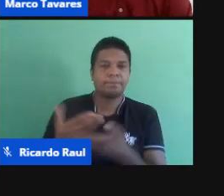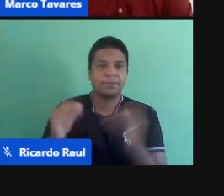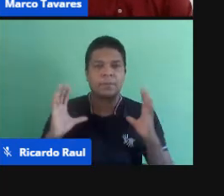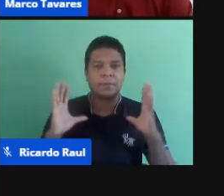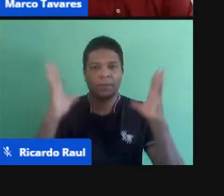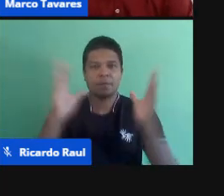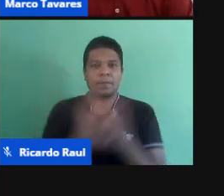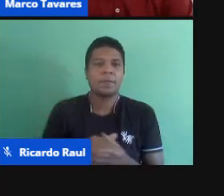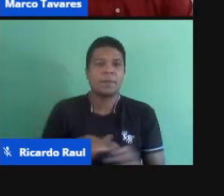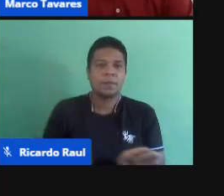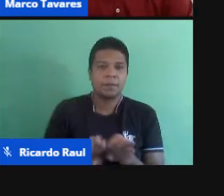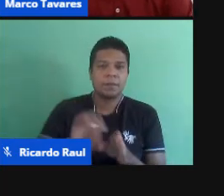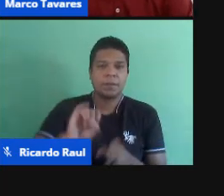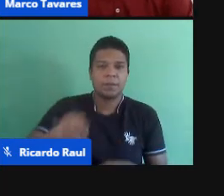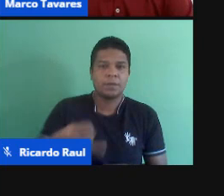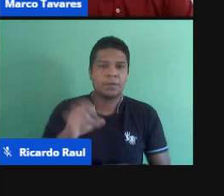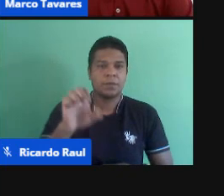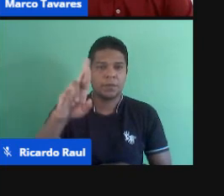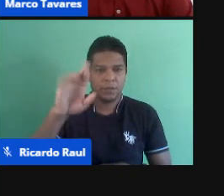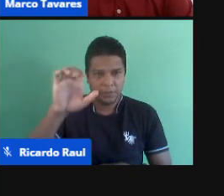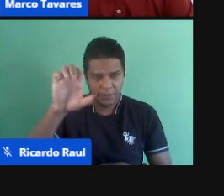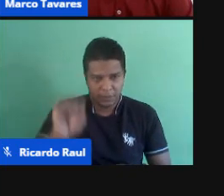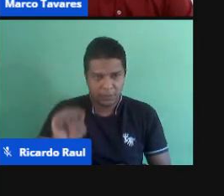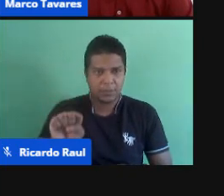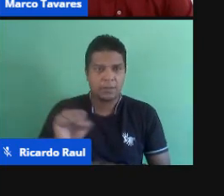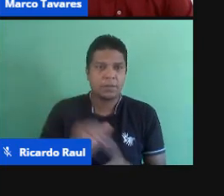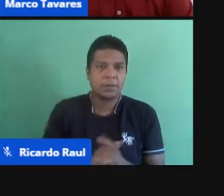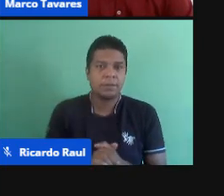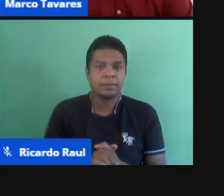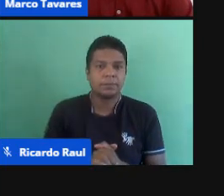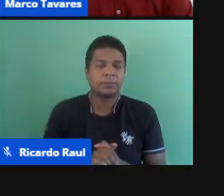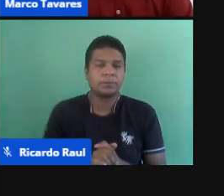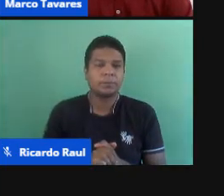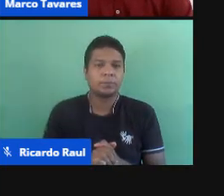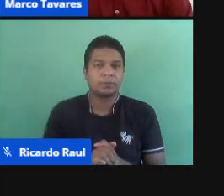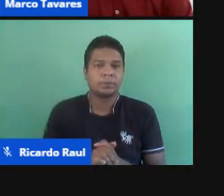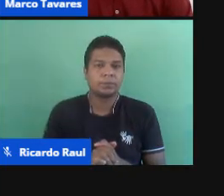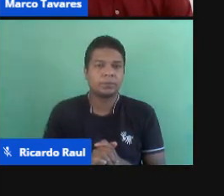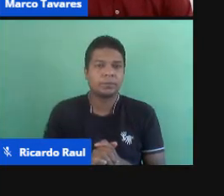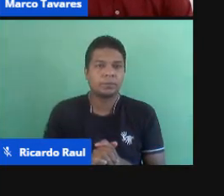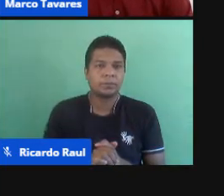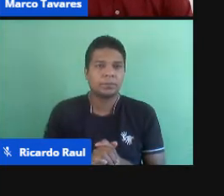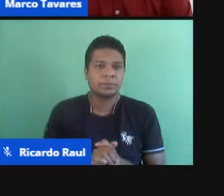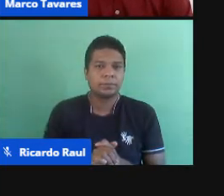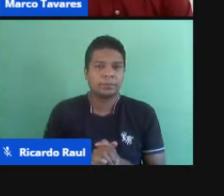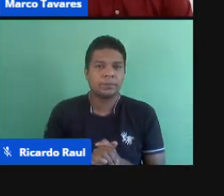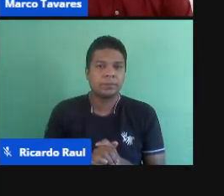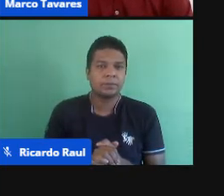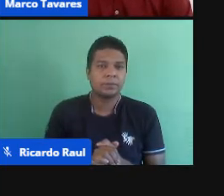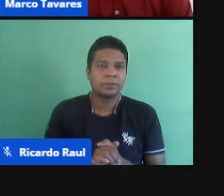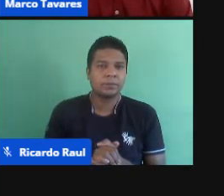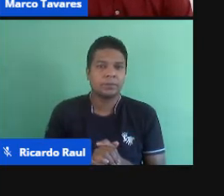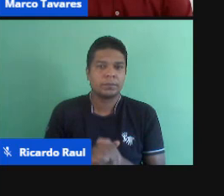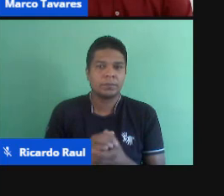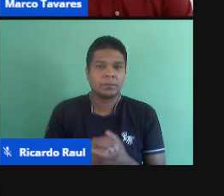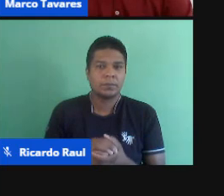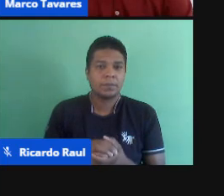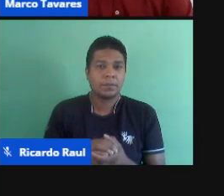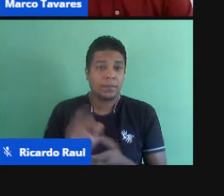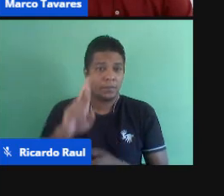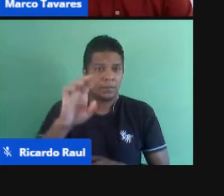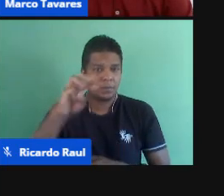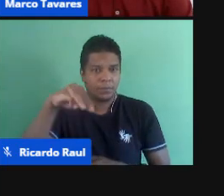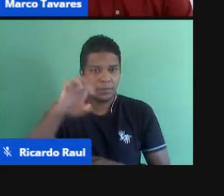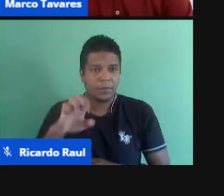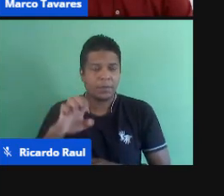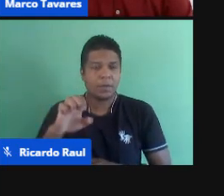GERES. E aí nós chegamos no GERES, que é a nossa faixa etária da REME maior, que